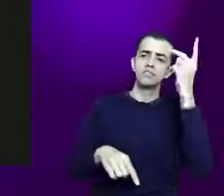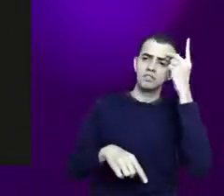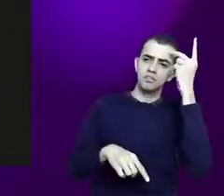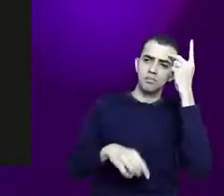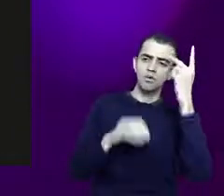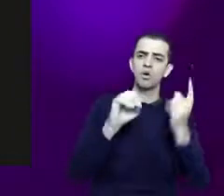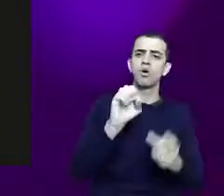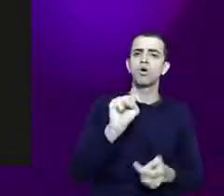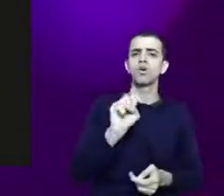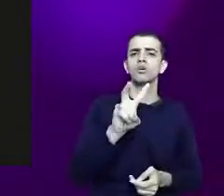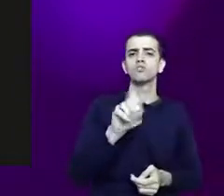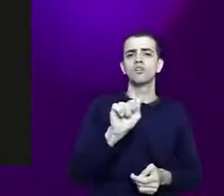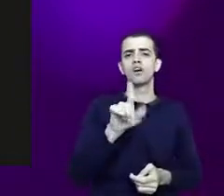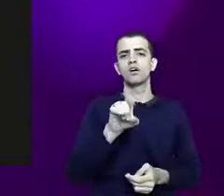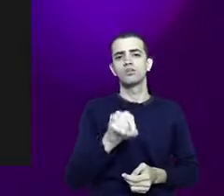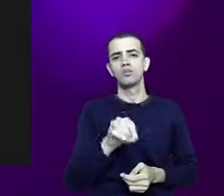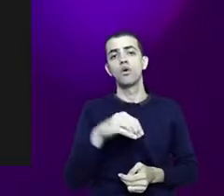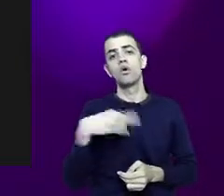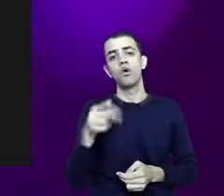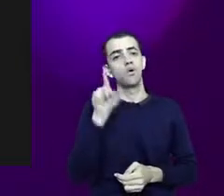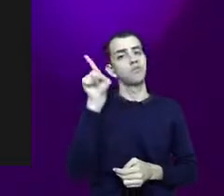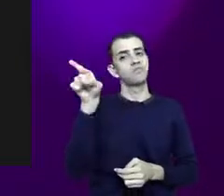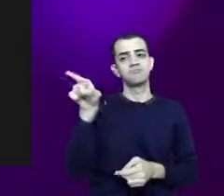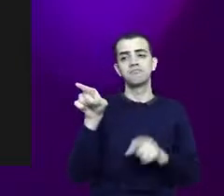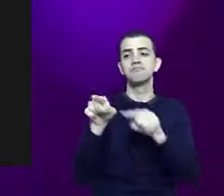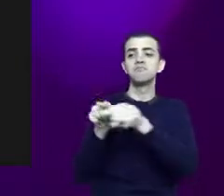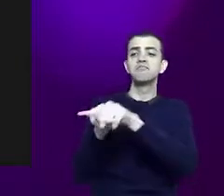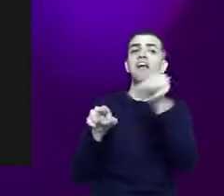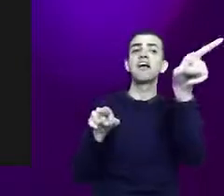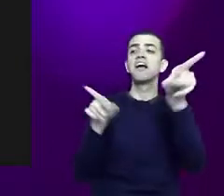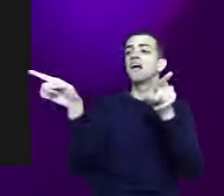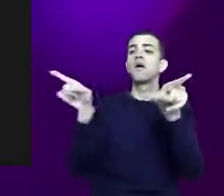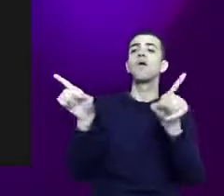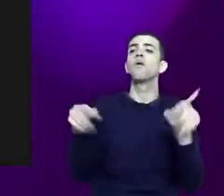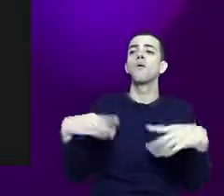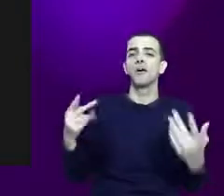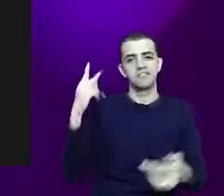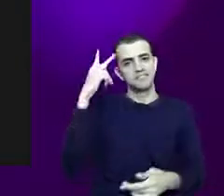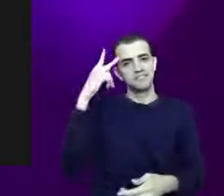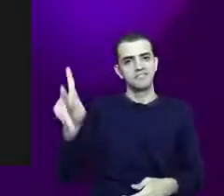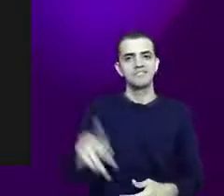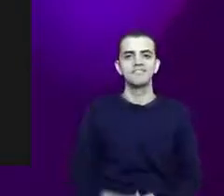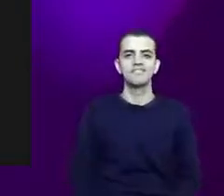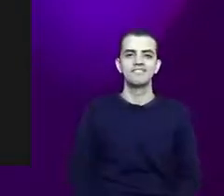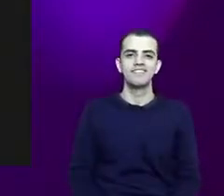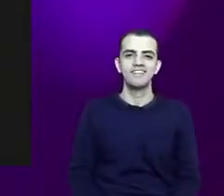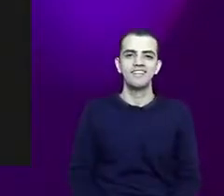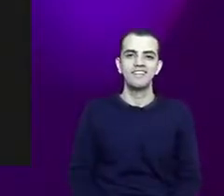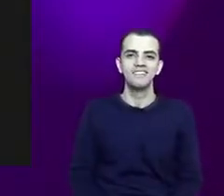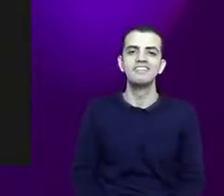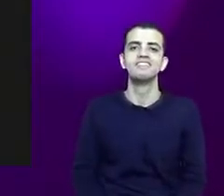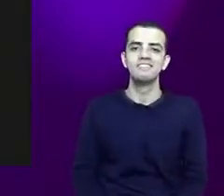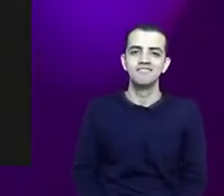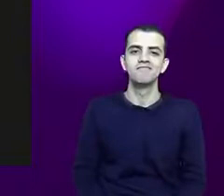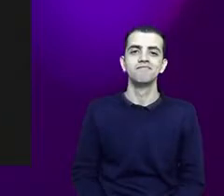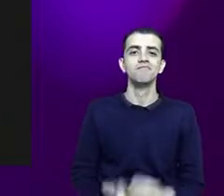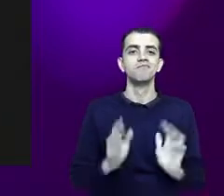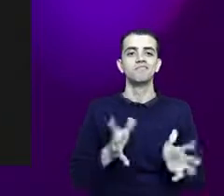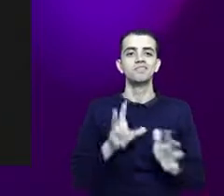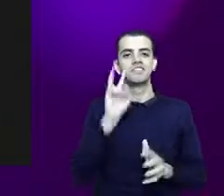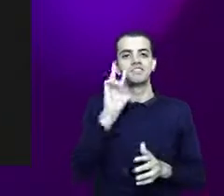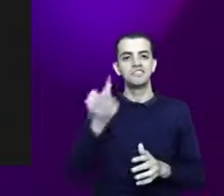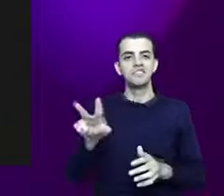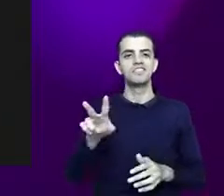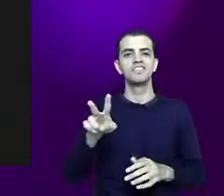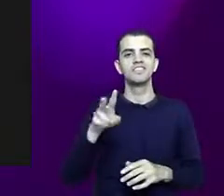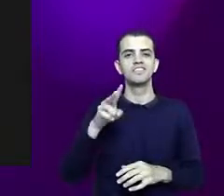você em Minas. Aí ia ficar a critério da paciente escolher para onde ela ia querer ir. Perfeito. Doutor Jorge, eu já vi muita aula do senhor sobre esse